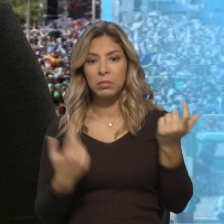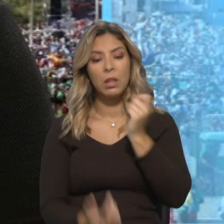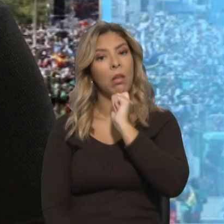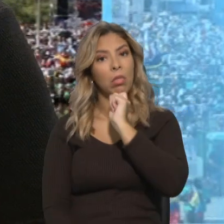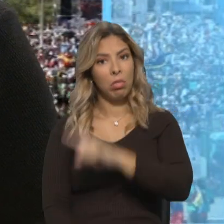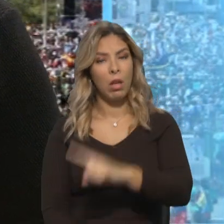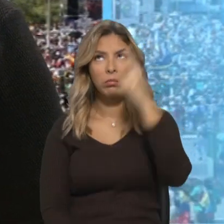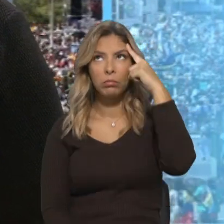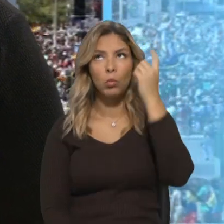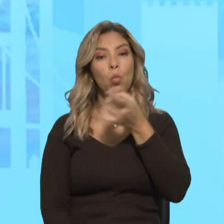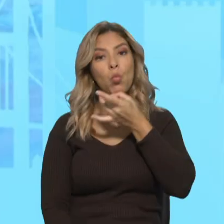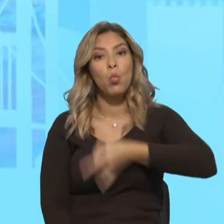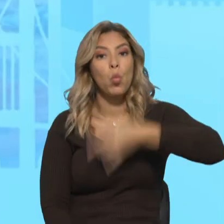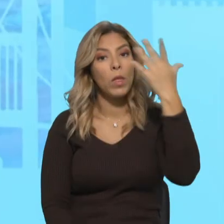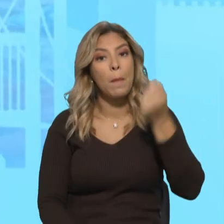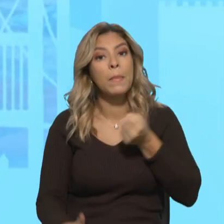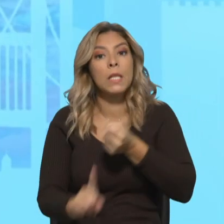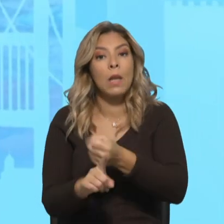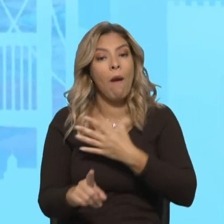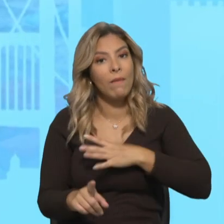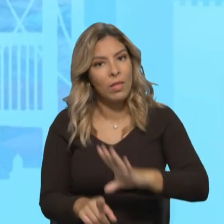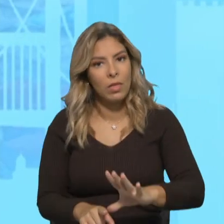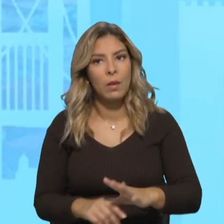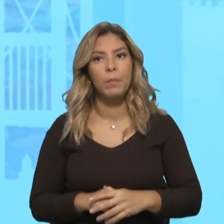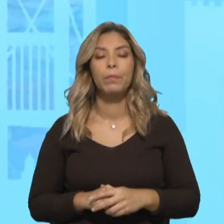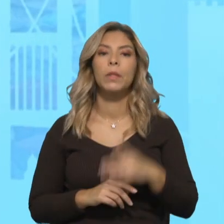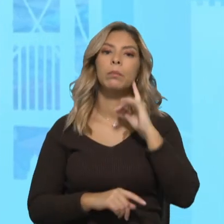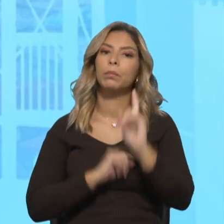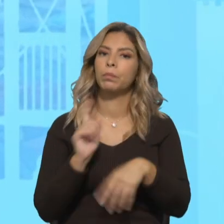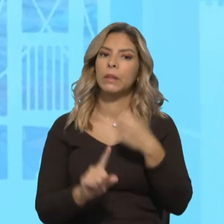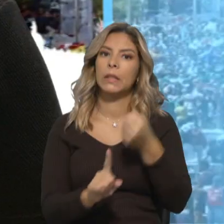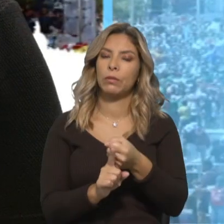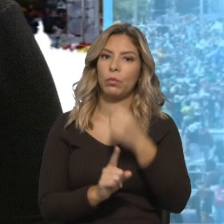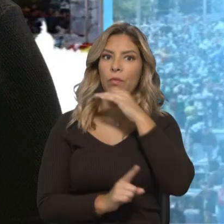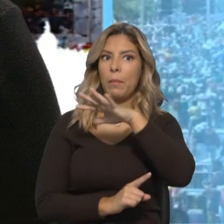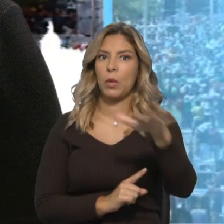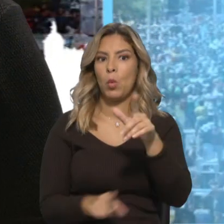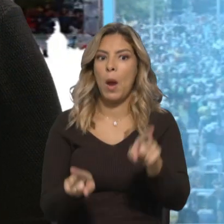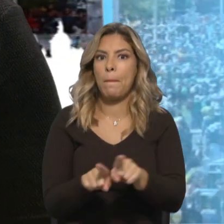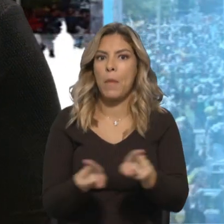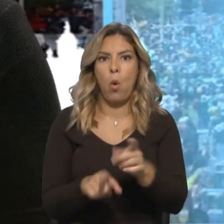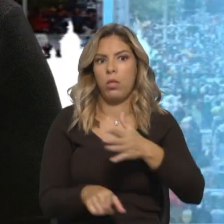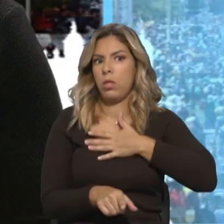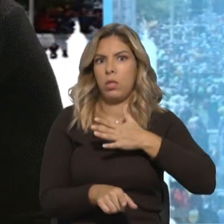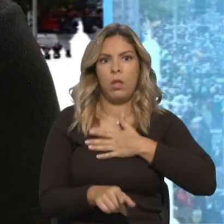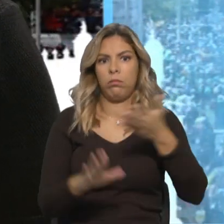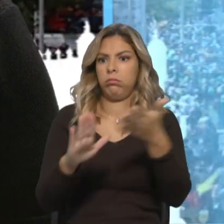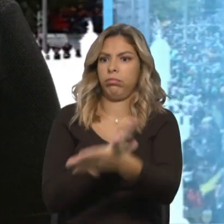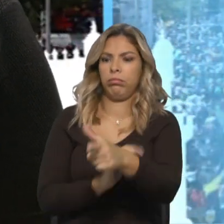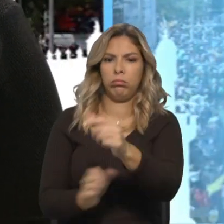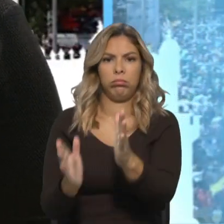para as missões. Entretanto, surgiram-lhe vários desafios. O primeiro foi o da família. Os irmãos não queriam que ele fosse para o seminário porque era muito